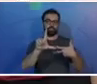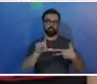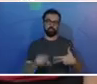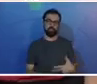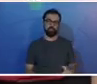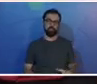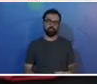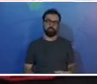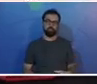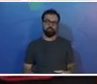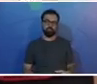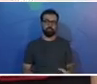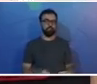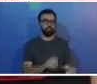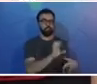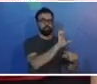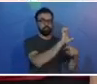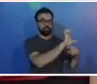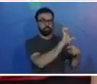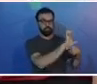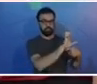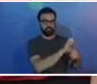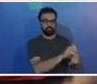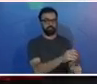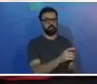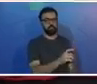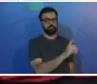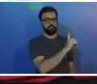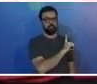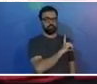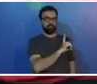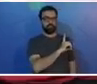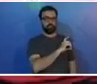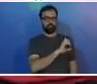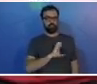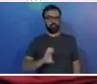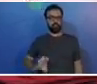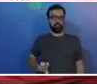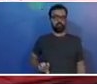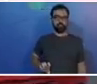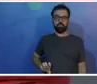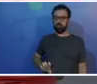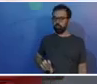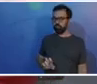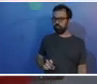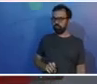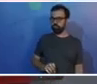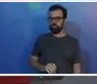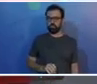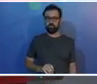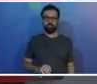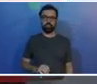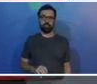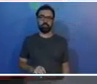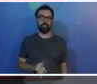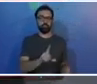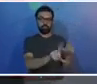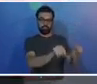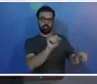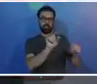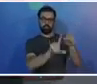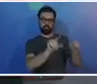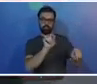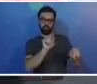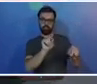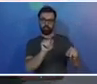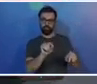no Estado são os deputados estaduais, também votados, são eleitos pela população. No